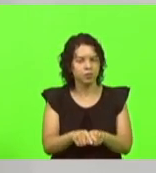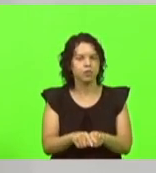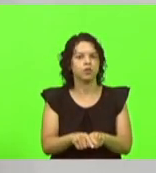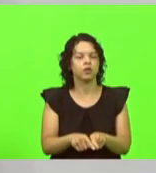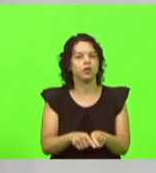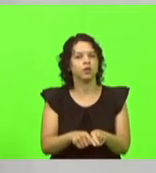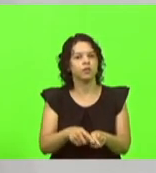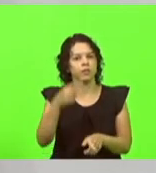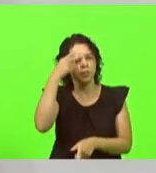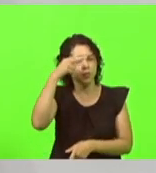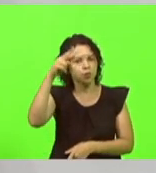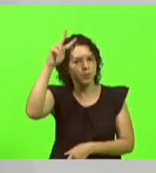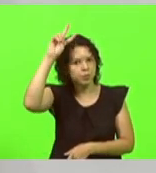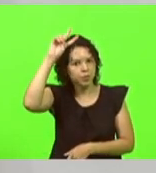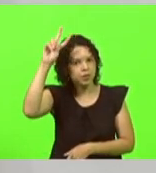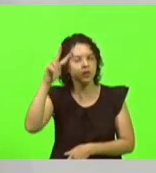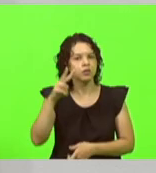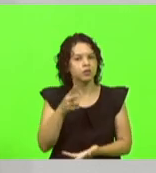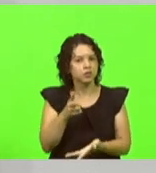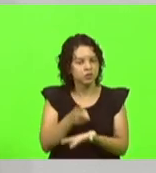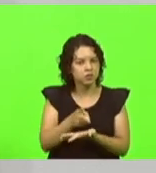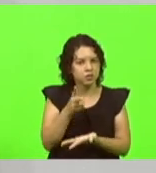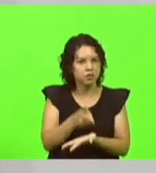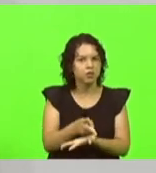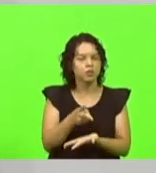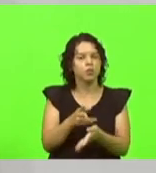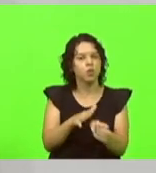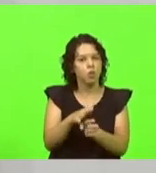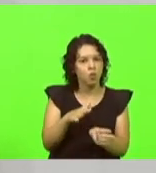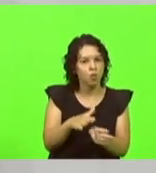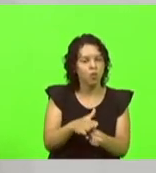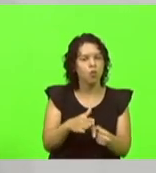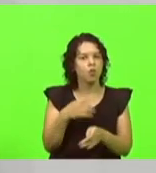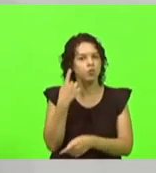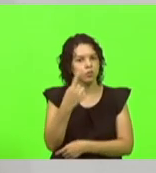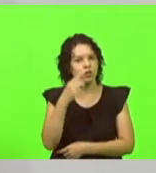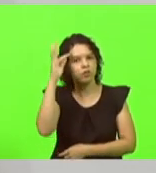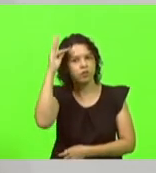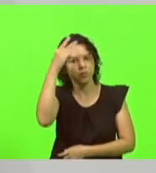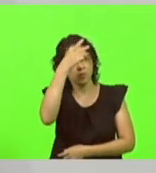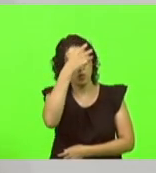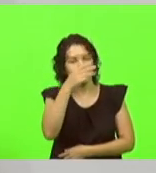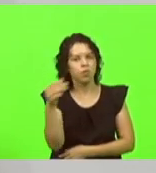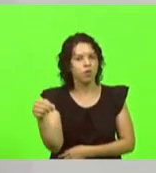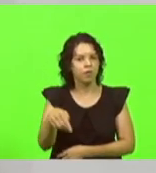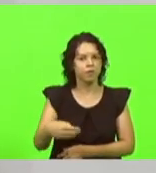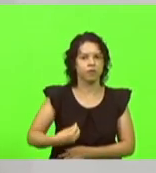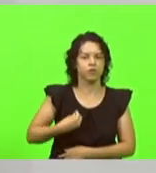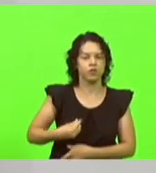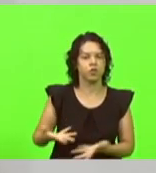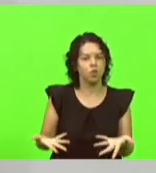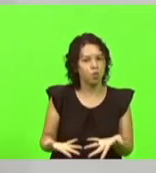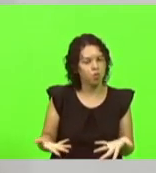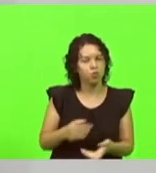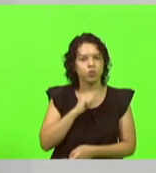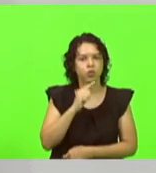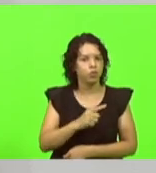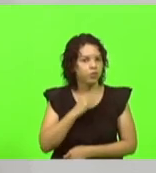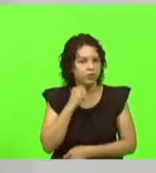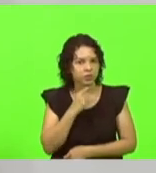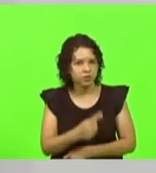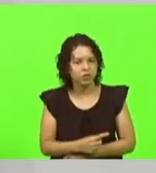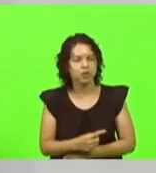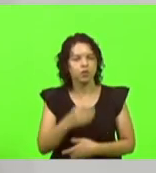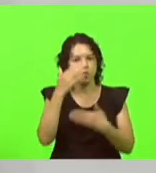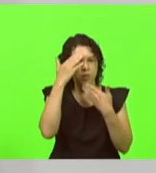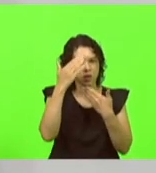Preso, sempre conselheiro. Obrigado, deputado Fabiano da Luz, que não pôde estar aqui nesse momento.